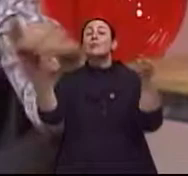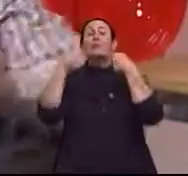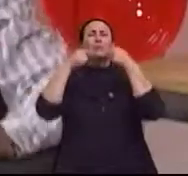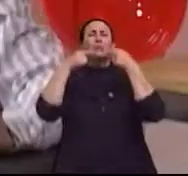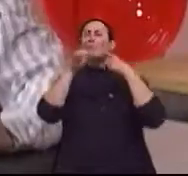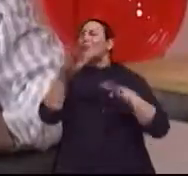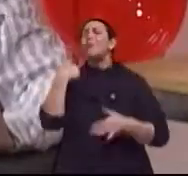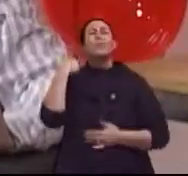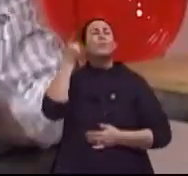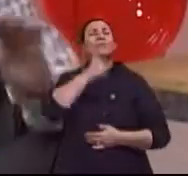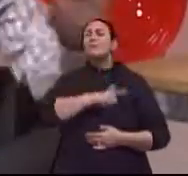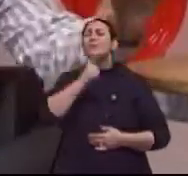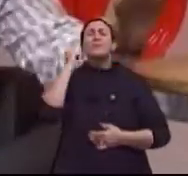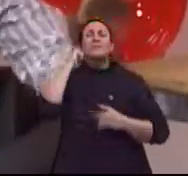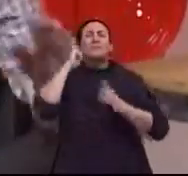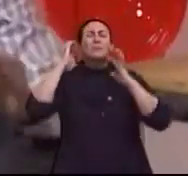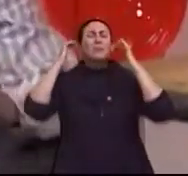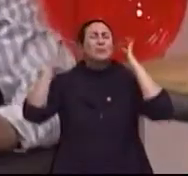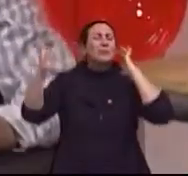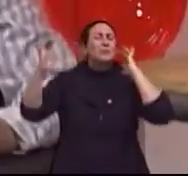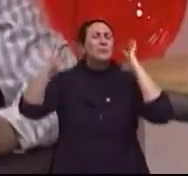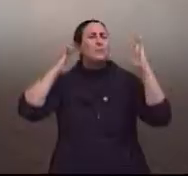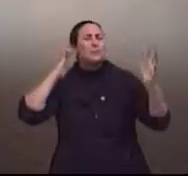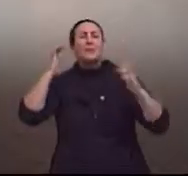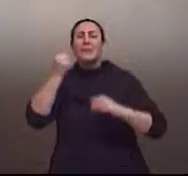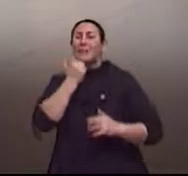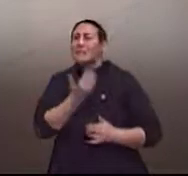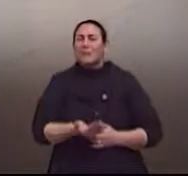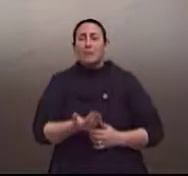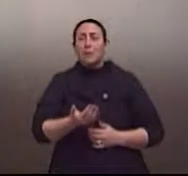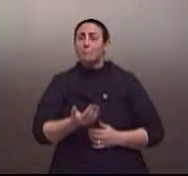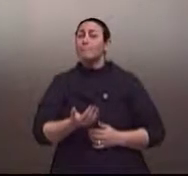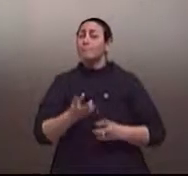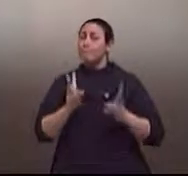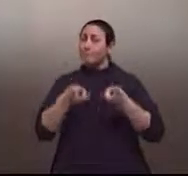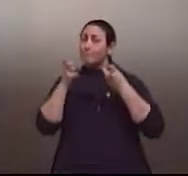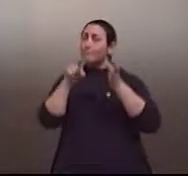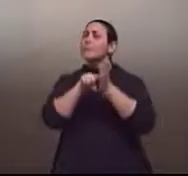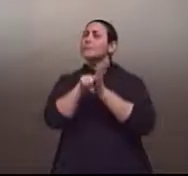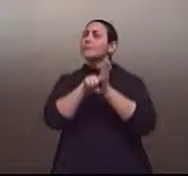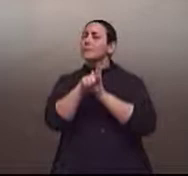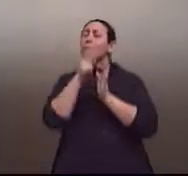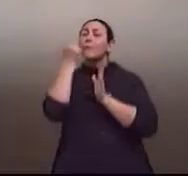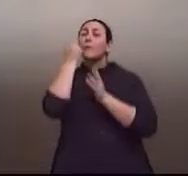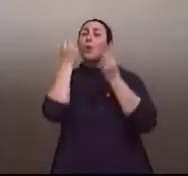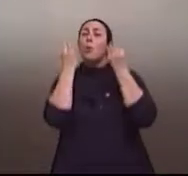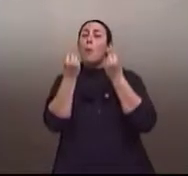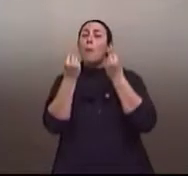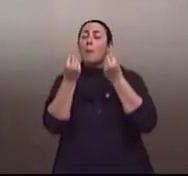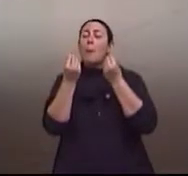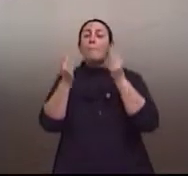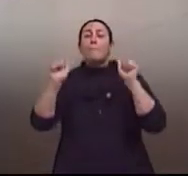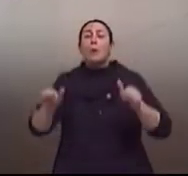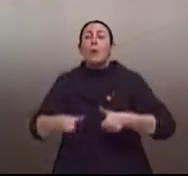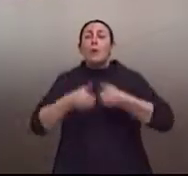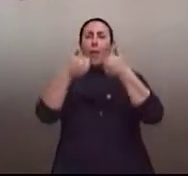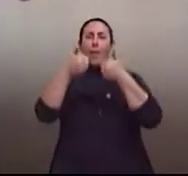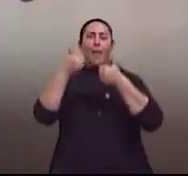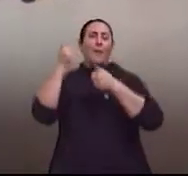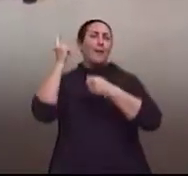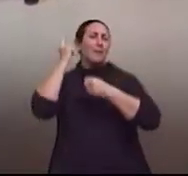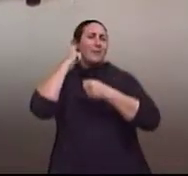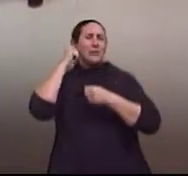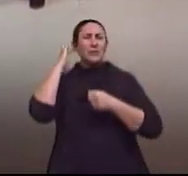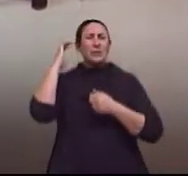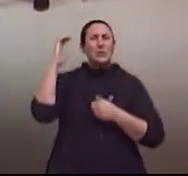não entendo no ruído. Então, a pesquisa hoje é melhorar a qualidade do som no ruído. Então,